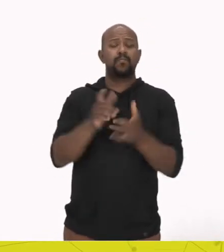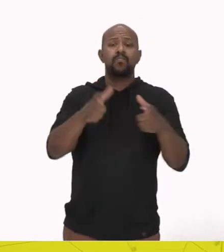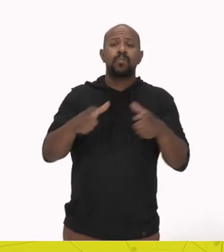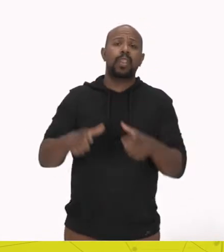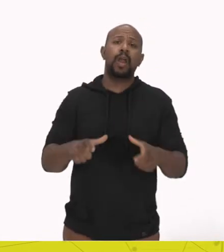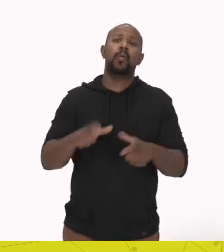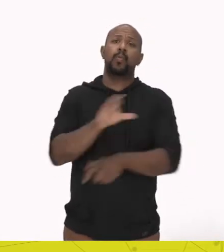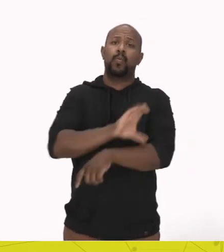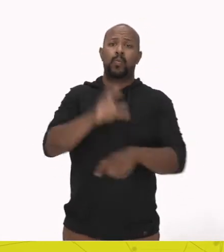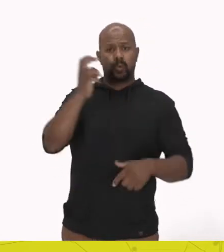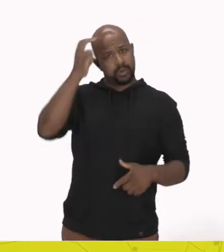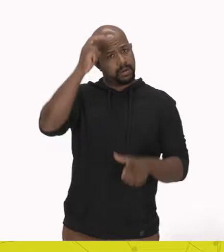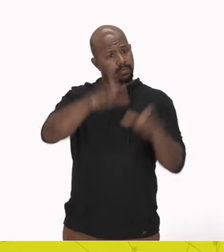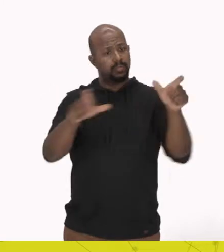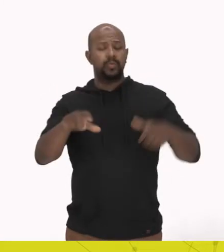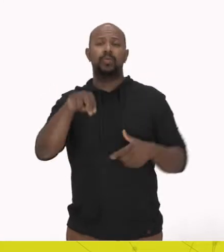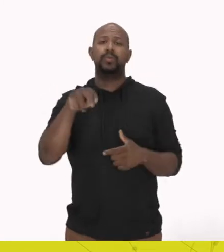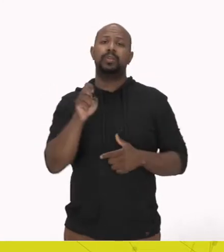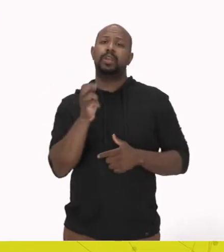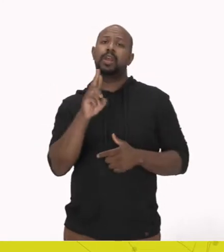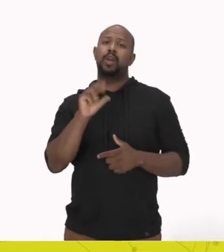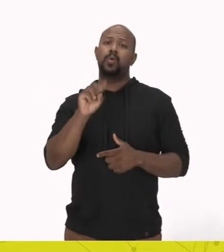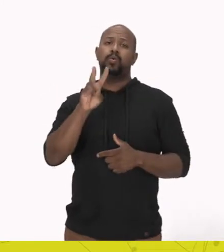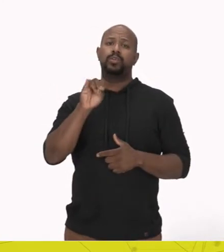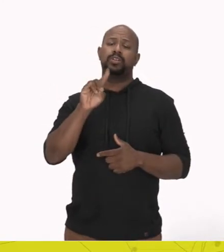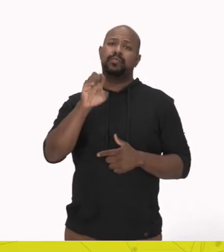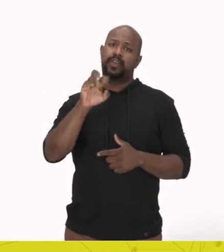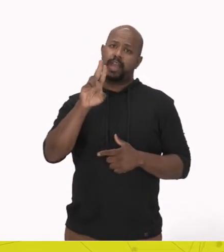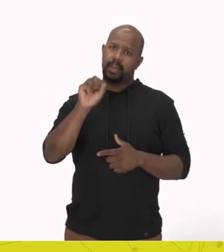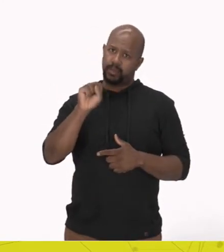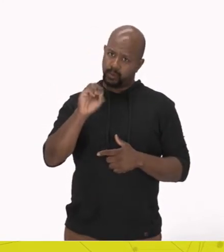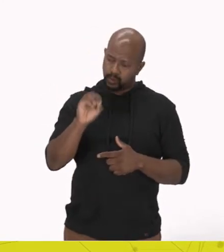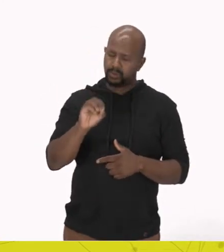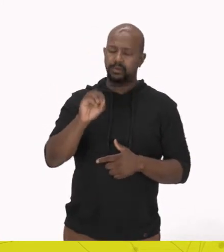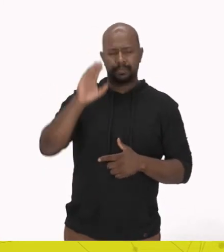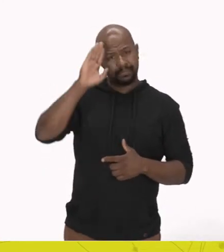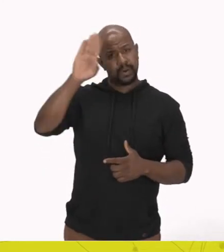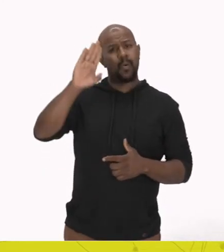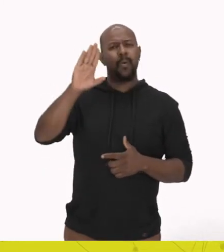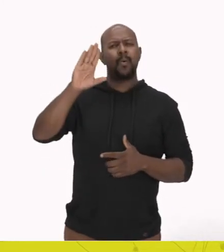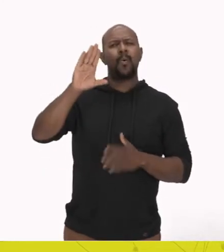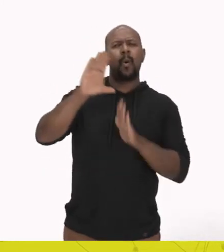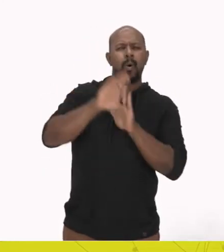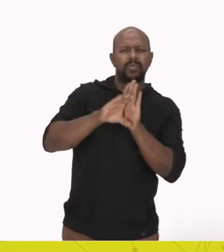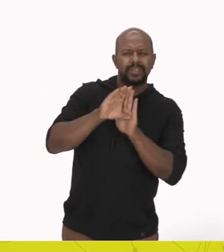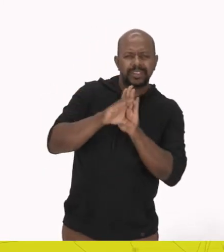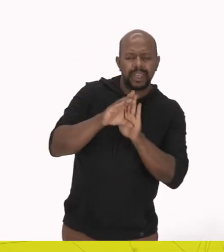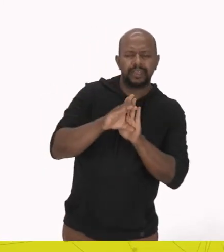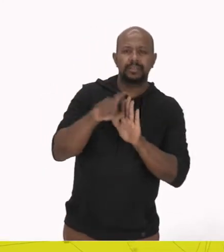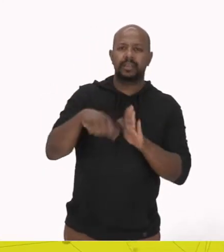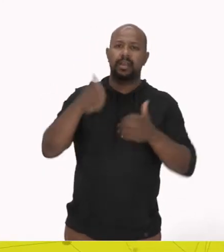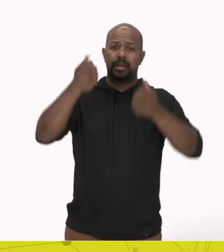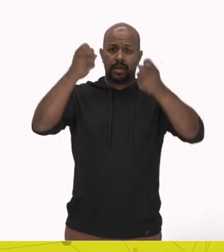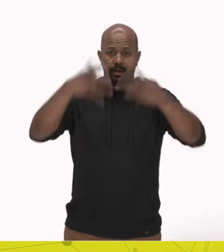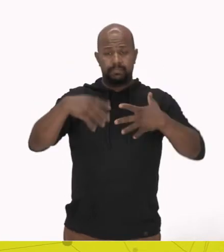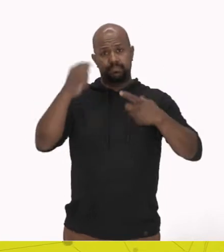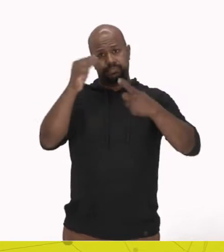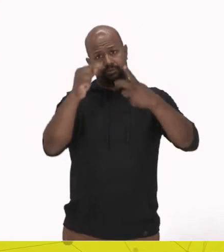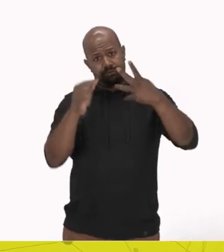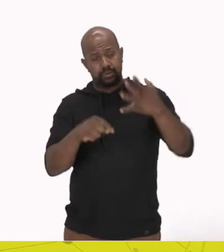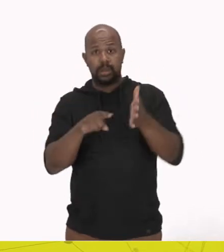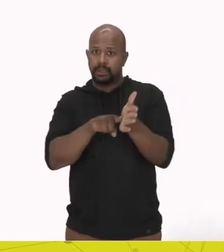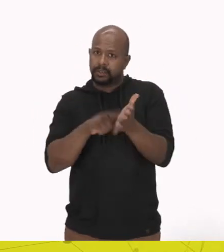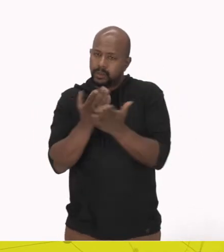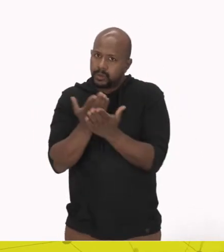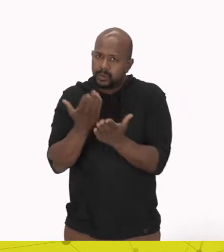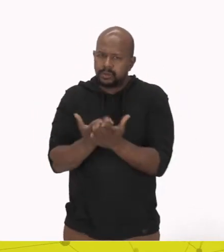espaços culturais para públicos neurodiversos. Os principais conceitos dessa videoaula serão comentados